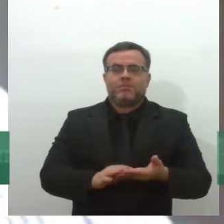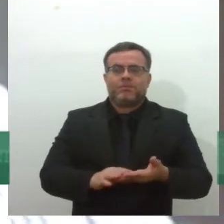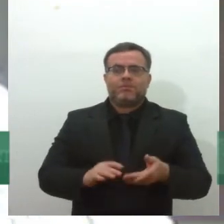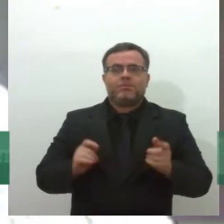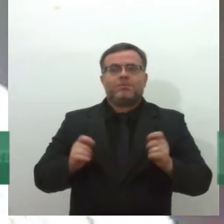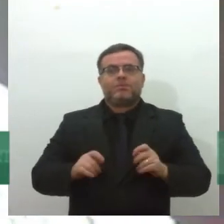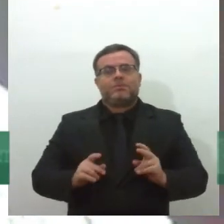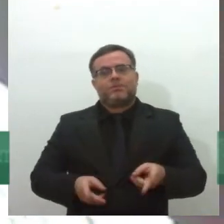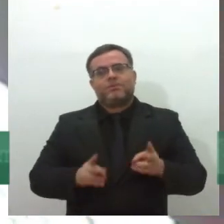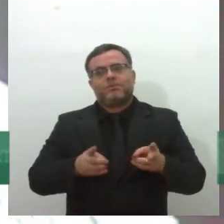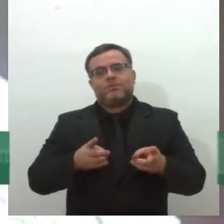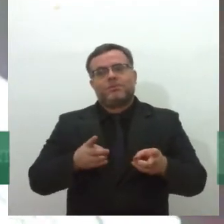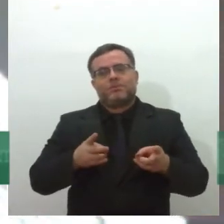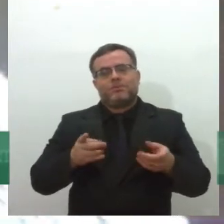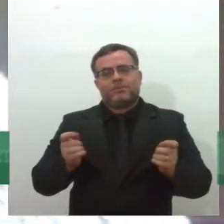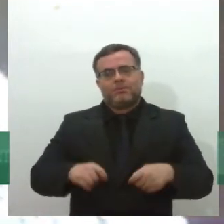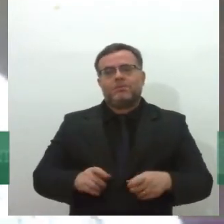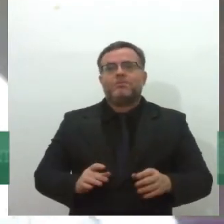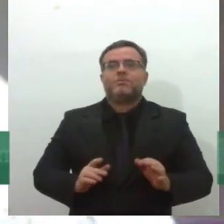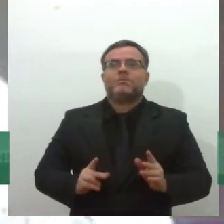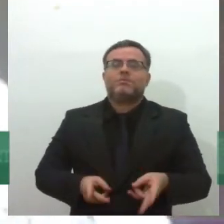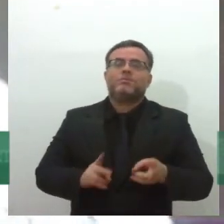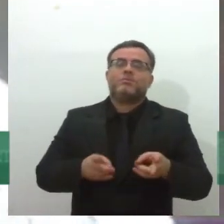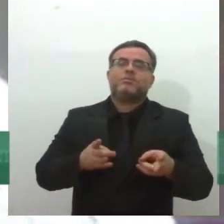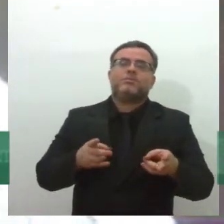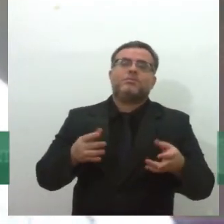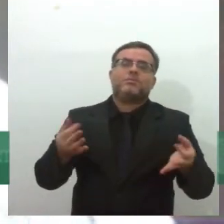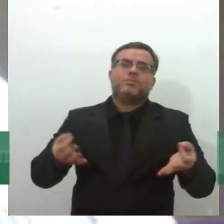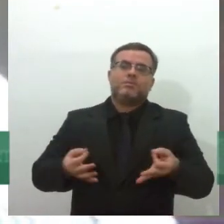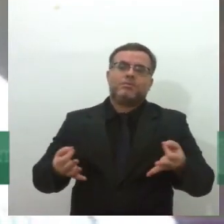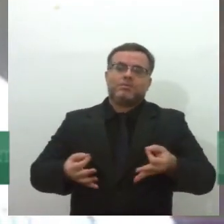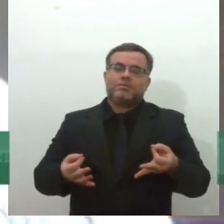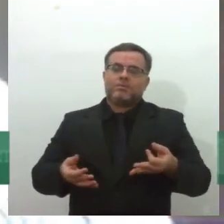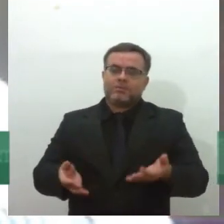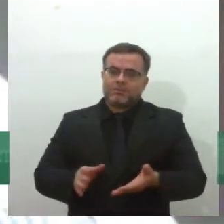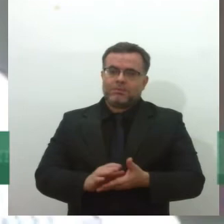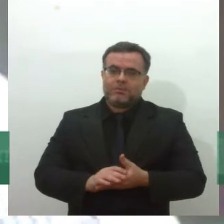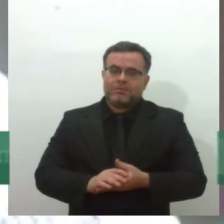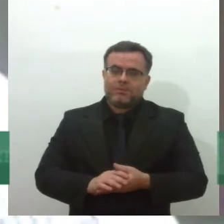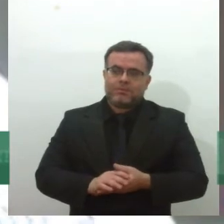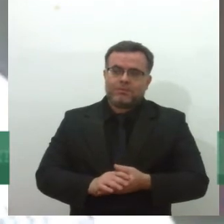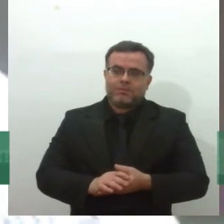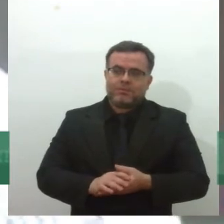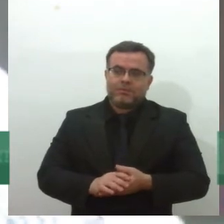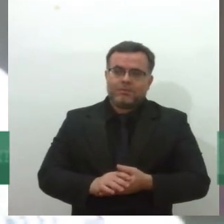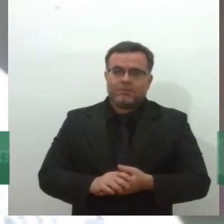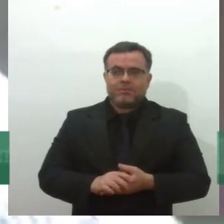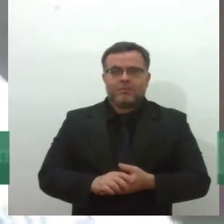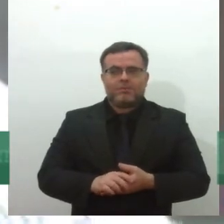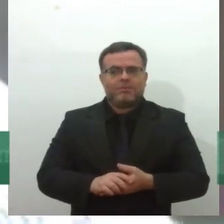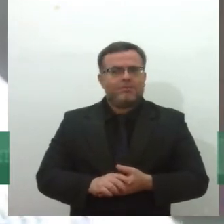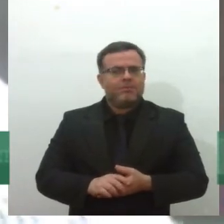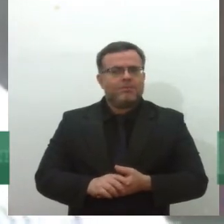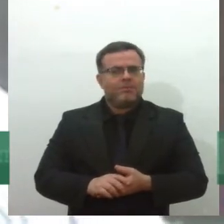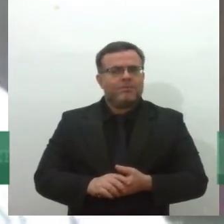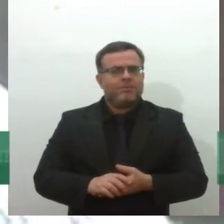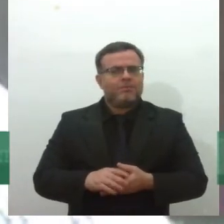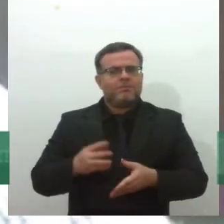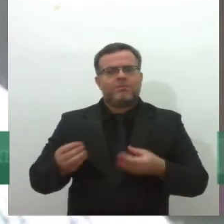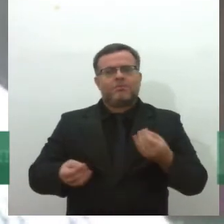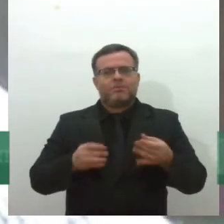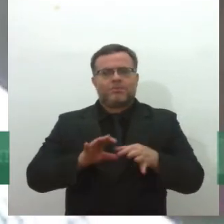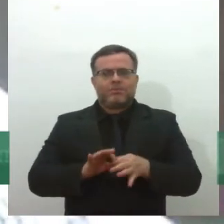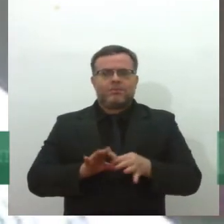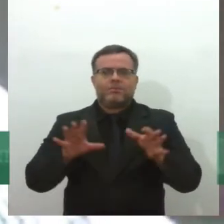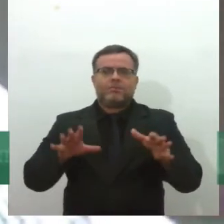tributo federal, os estados não cabe aos estados se posicionarem